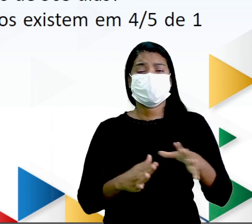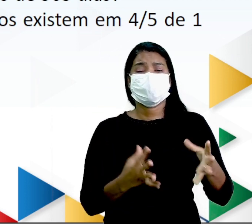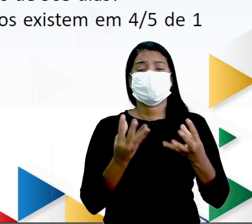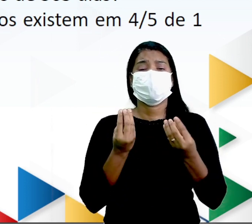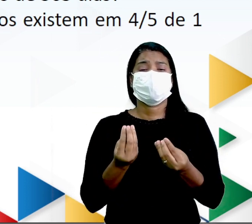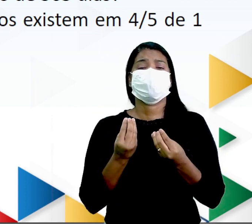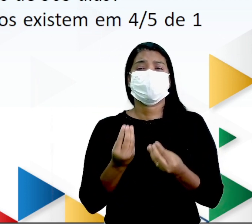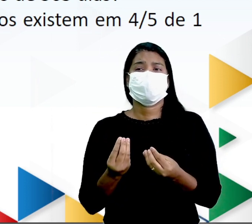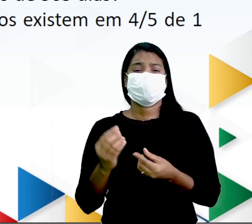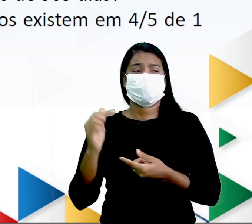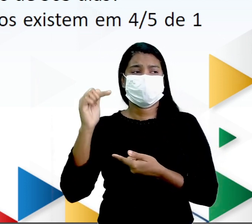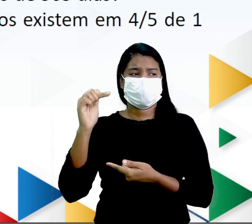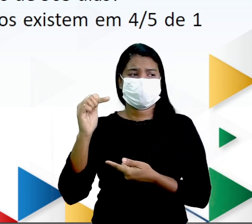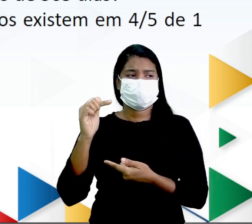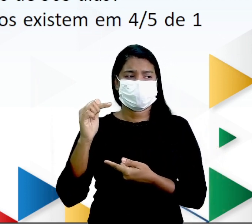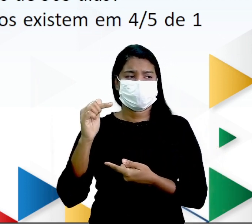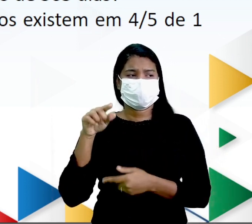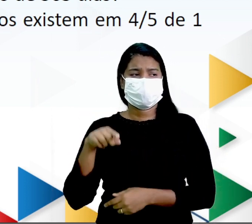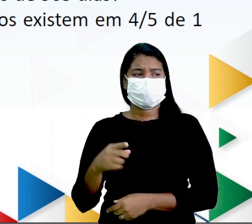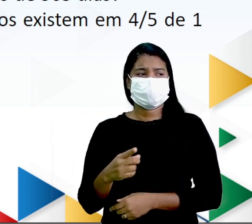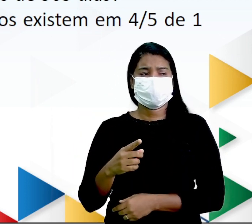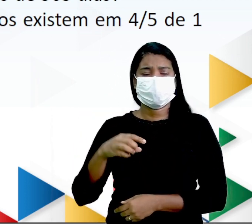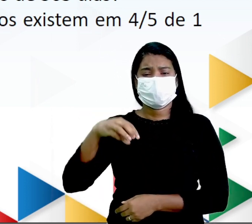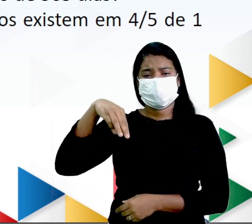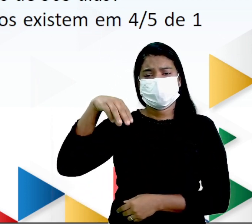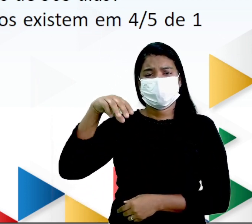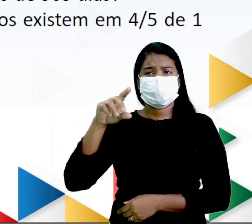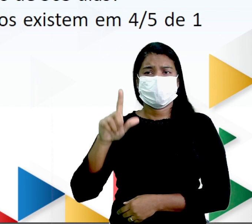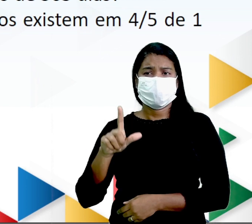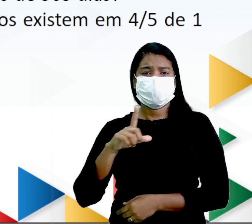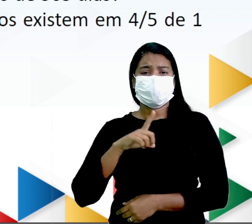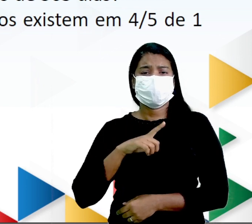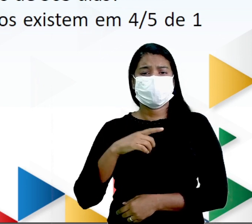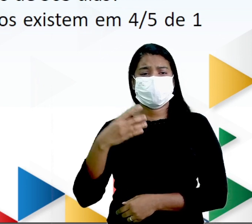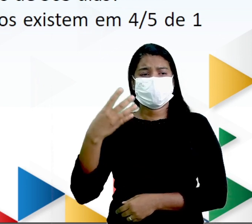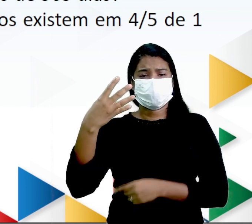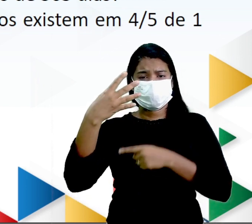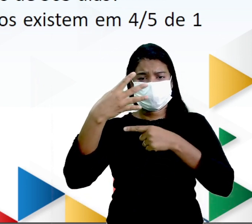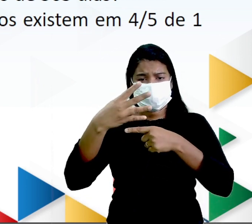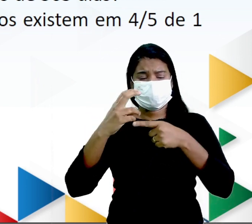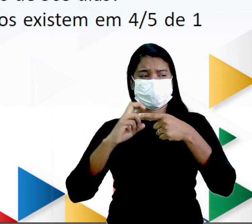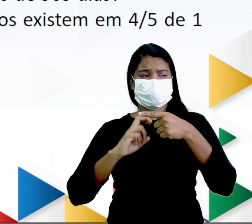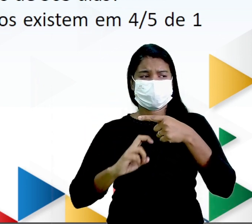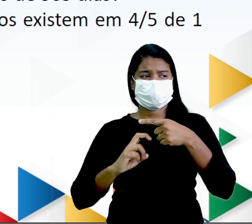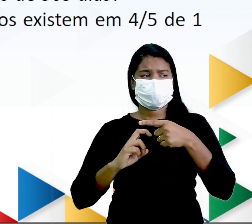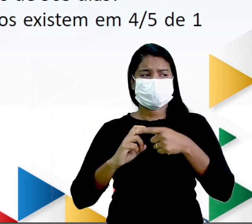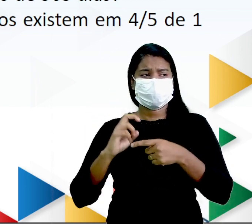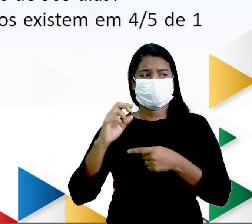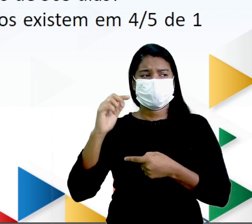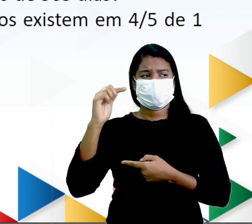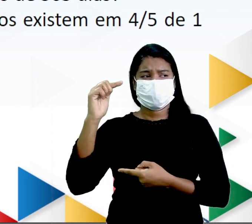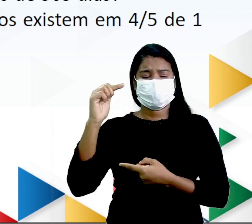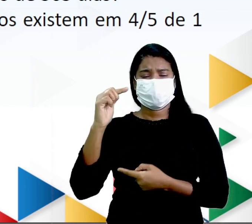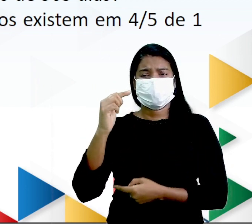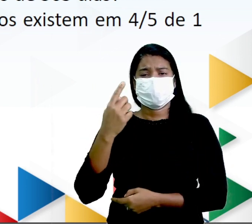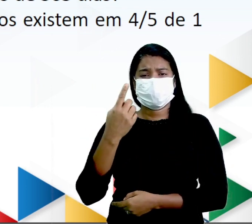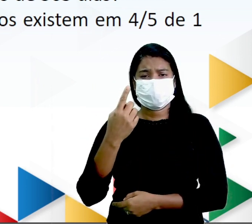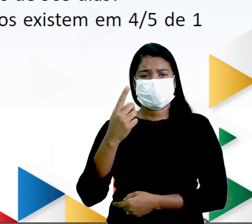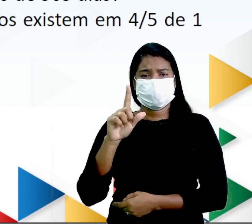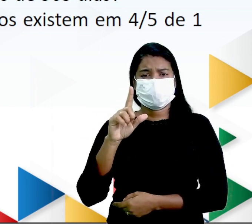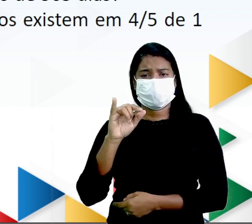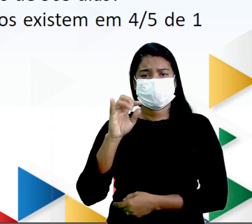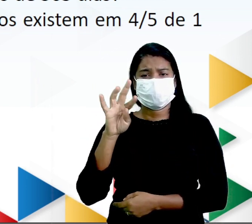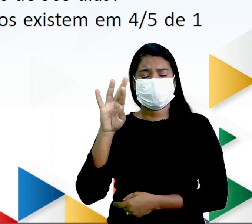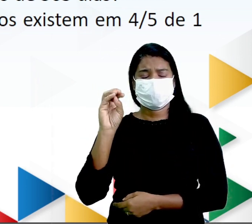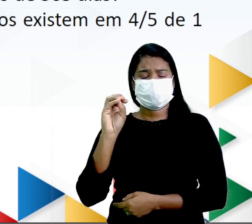1 litro tem 1000 ml, quantos mililitros existem em 4/5 de 1 litro? Vamos ver cada uma delas? Vamos